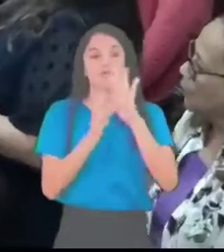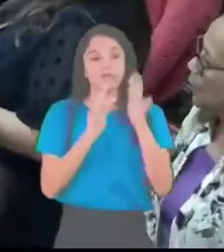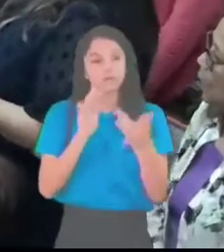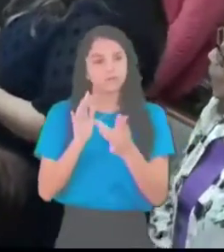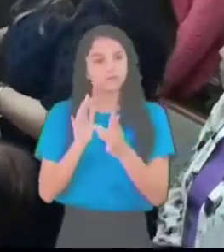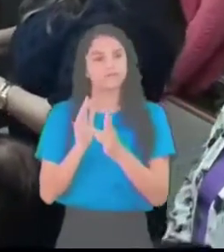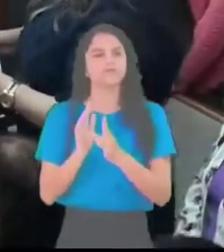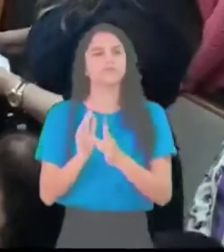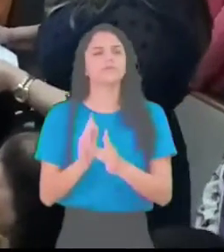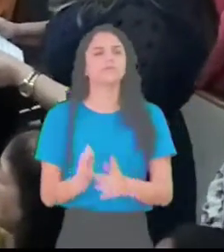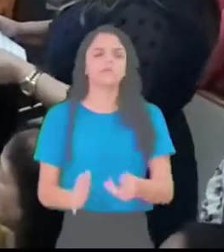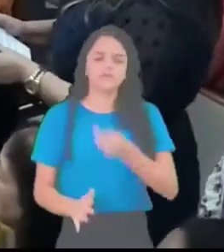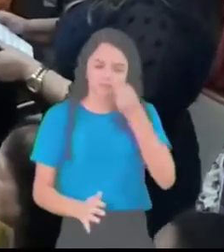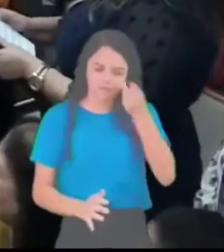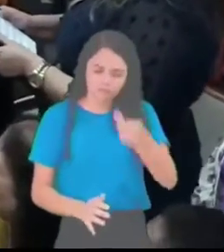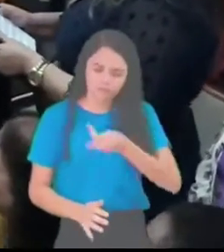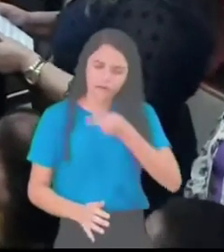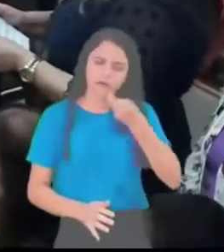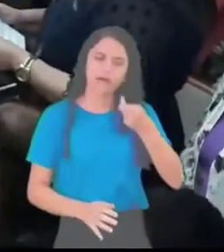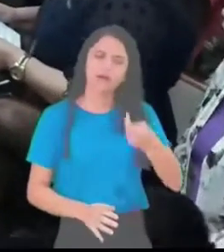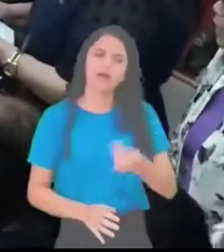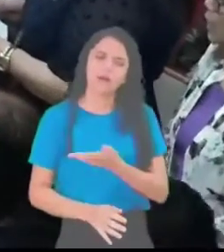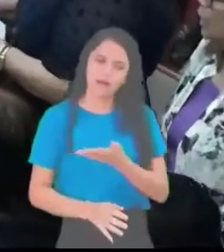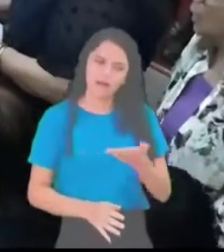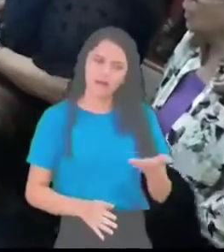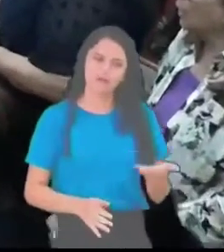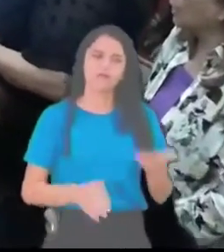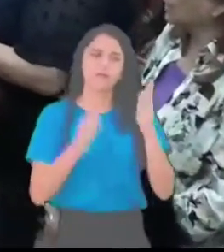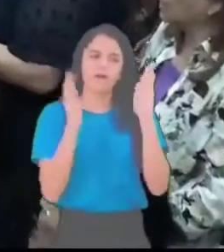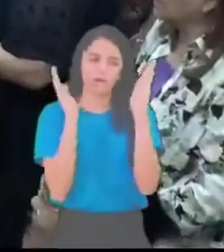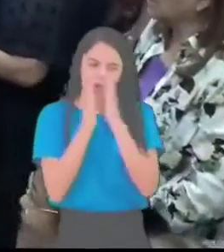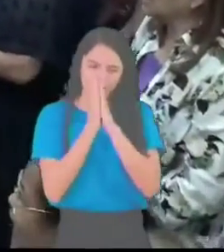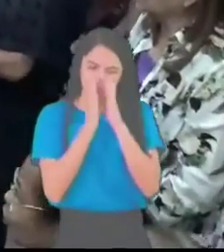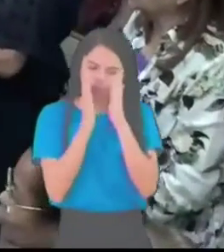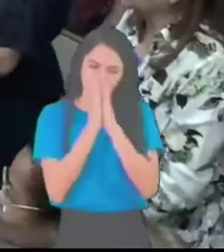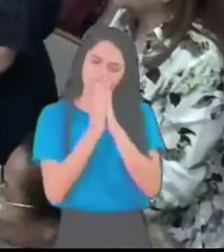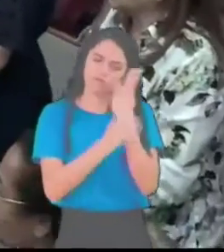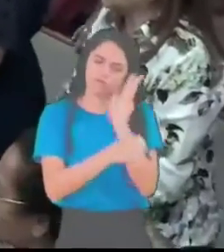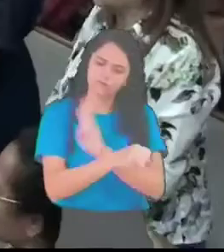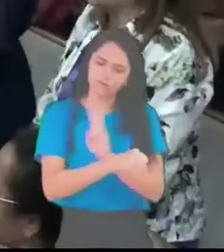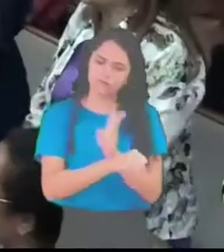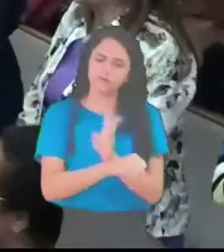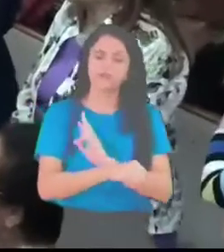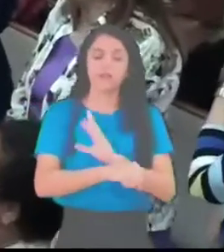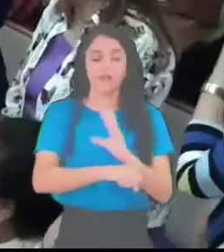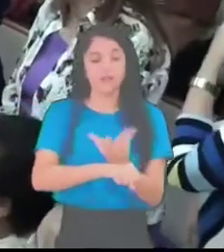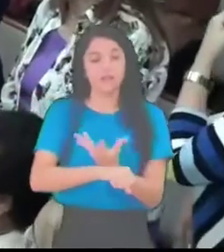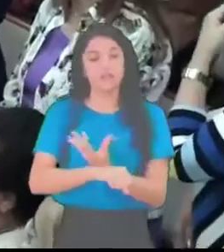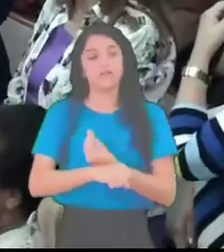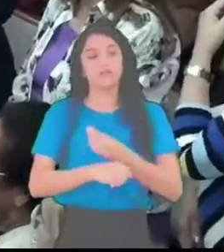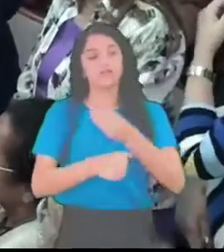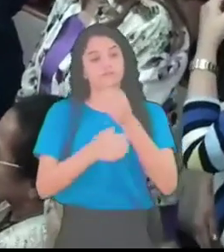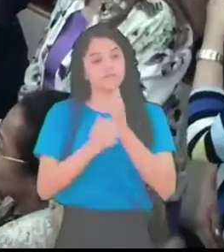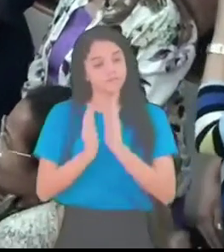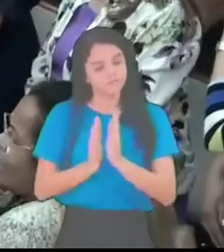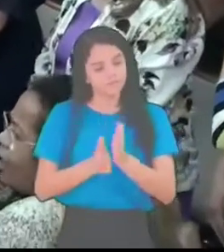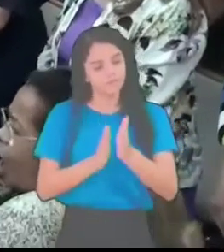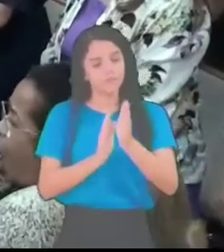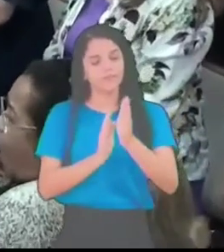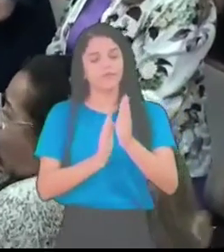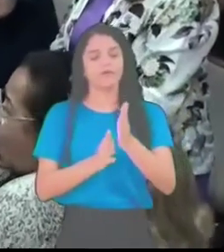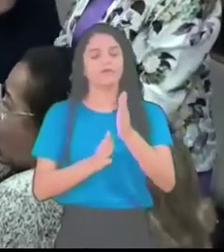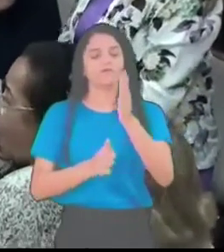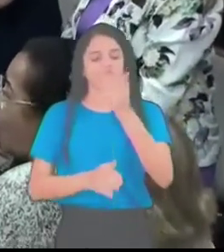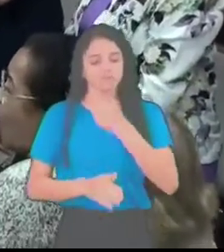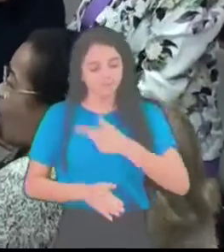falou aos cegos, orai e vigiai. Orai caminhando, segue caminhando.